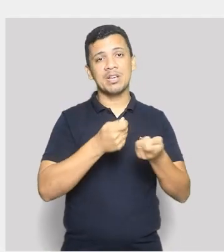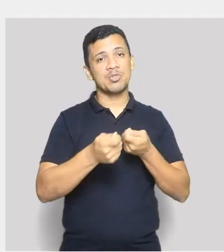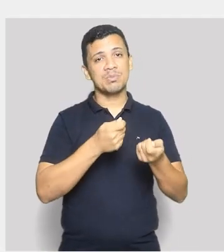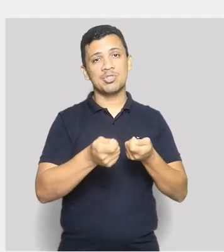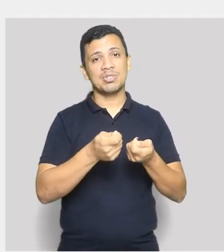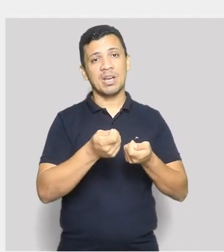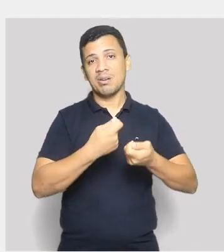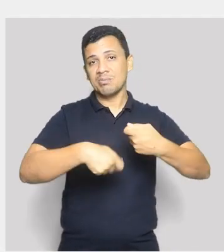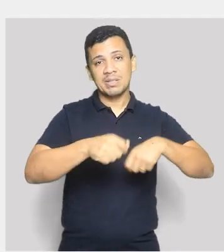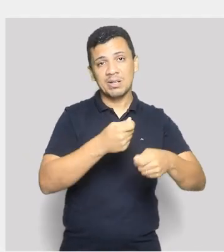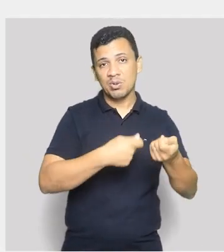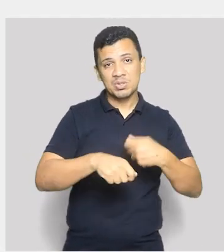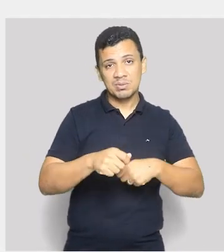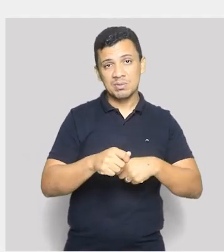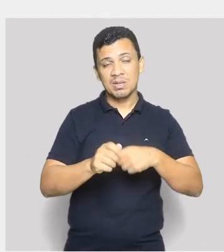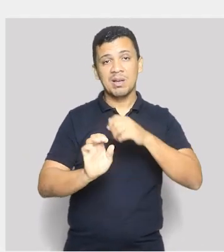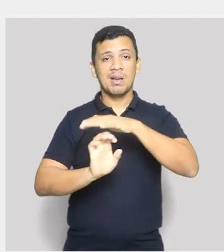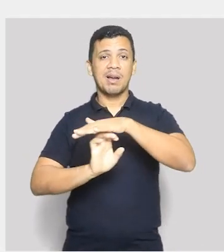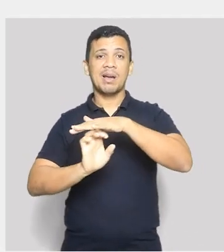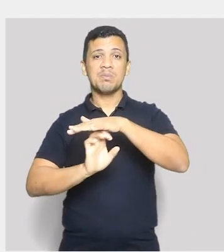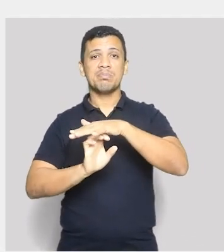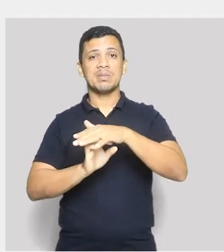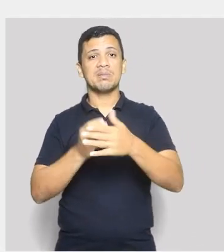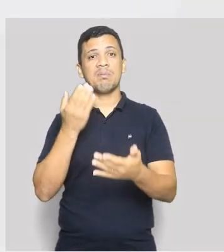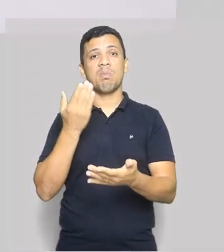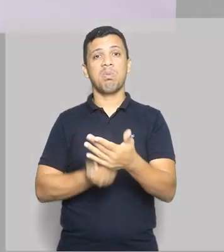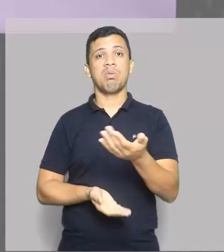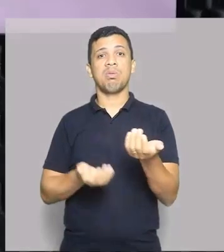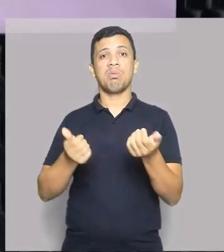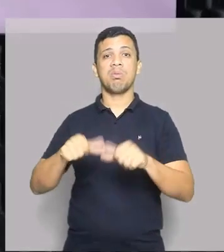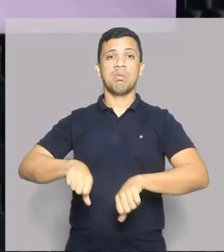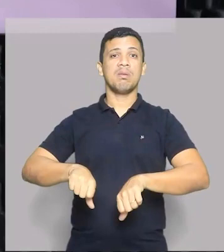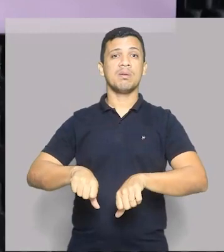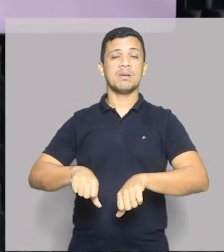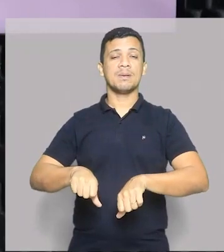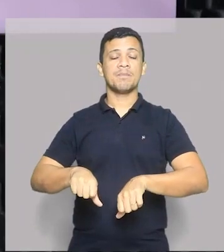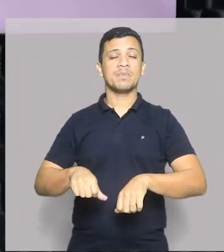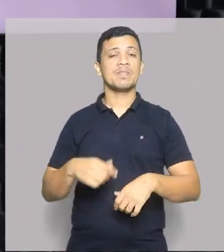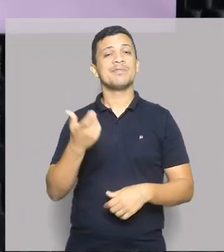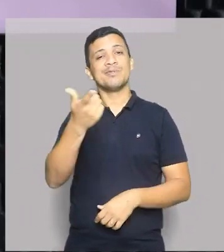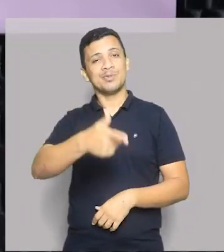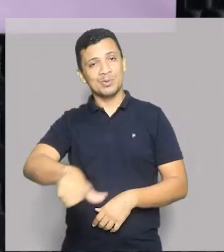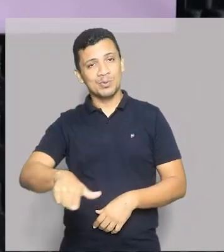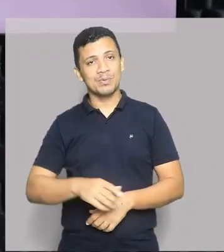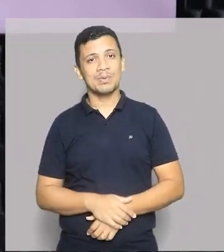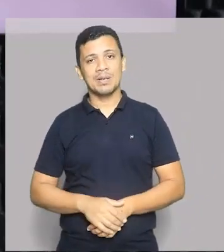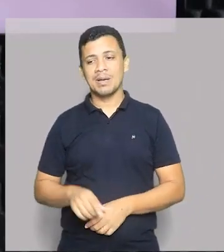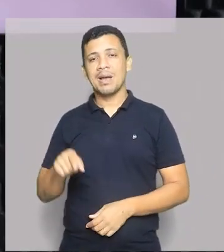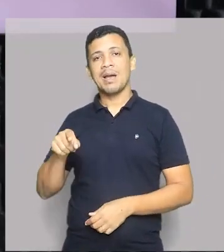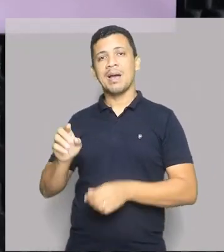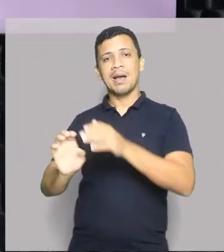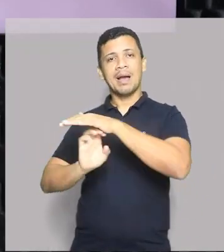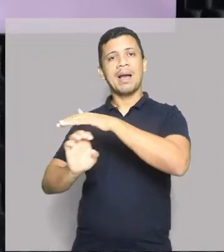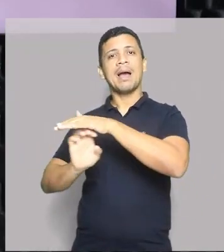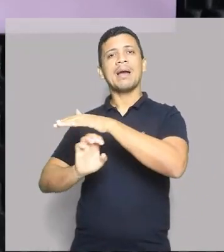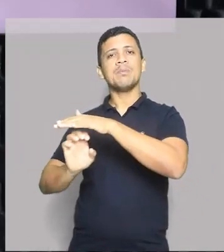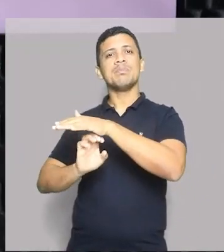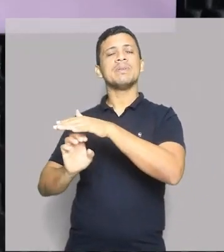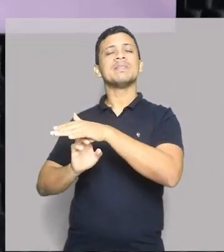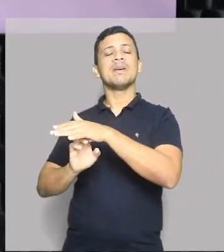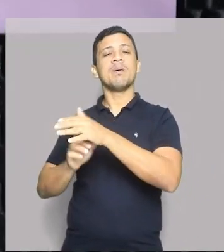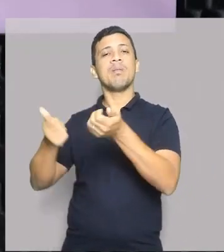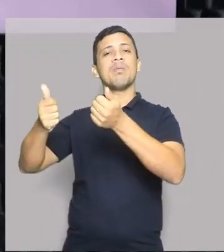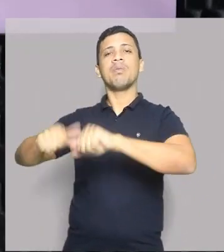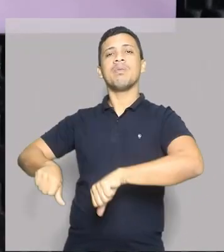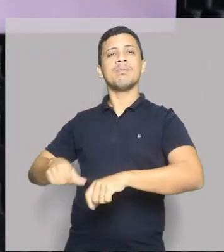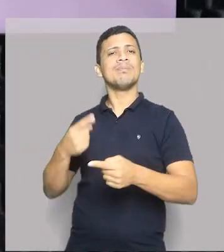faliu. Ó, novamente, a empresa faliu. Qual foi a causa disso? Como não